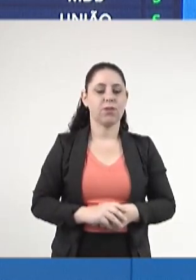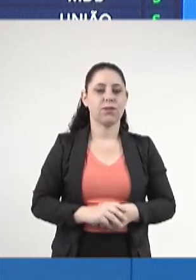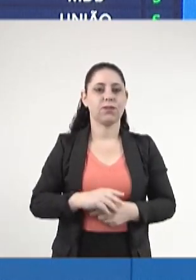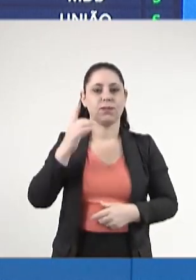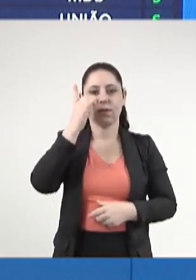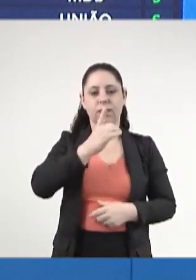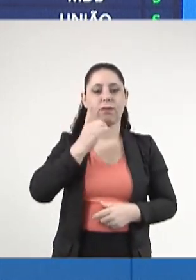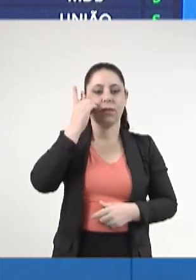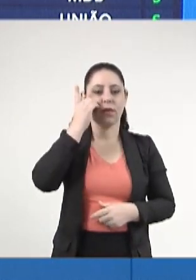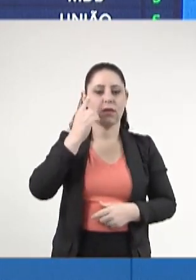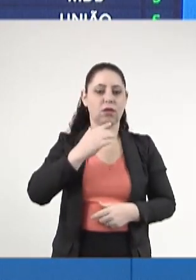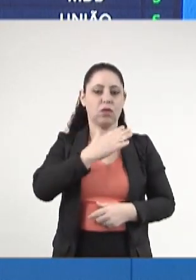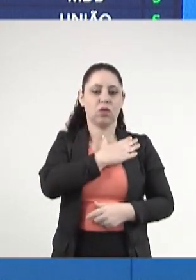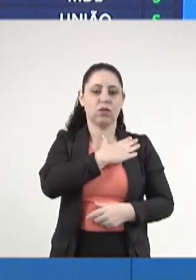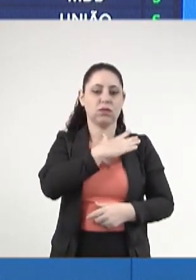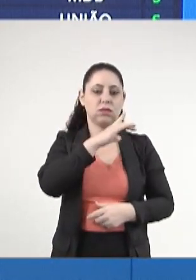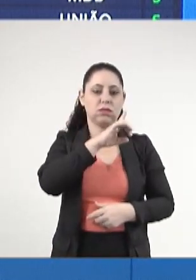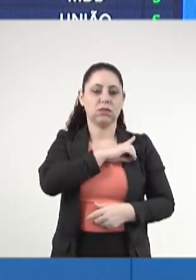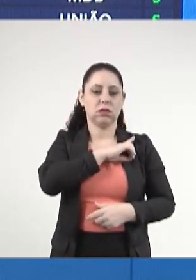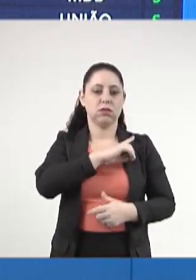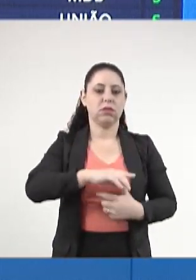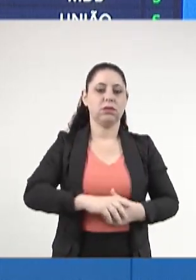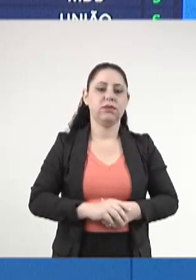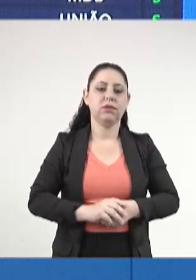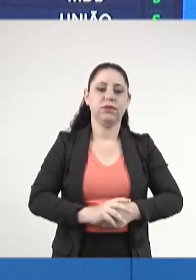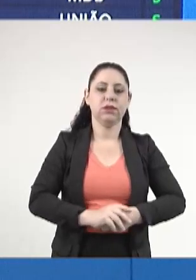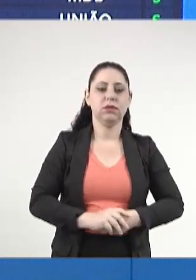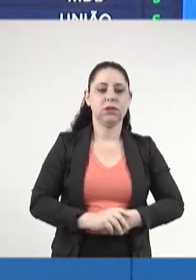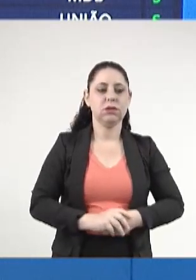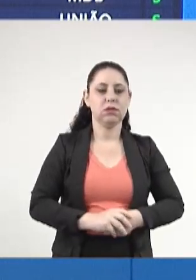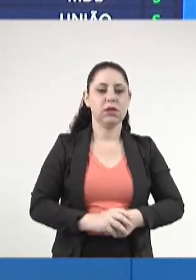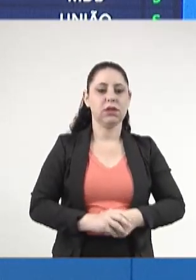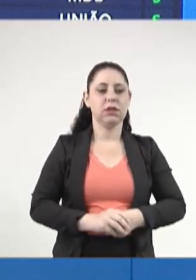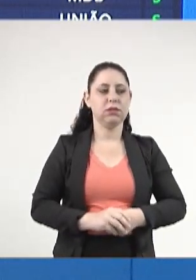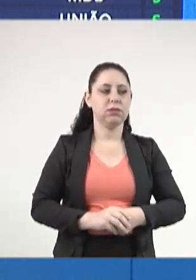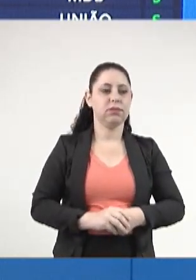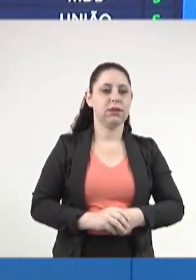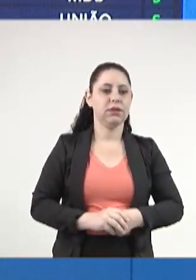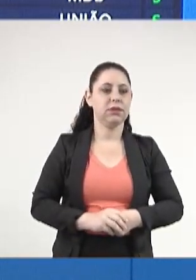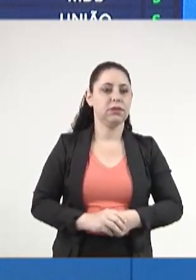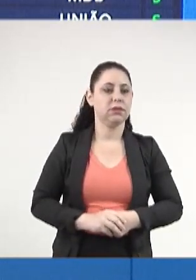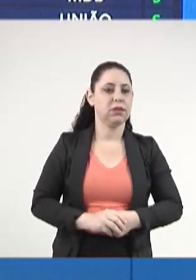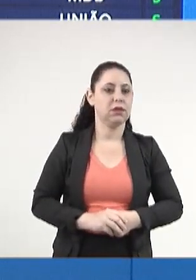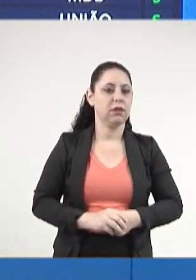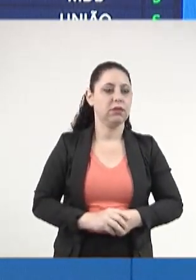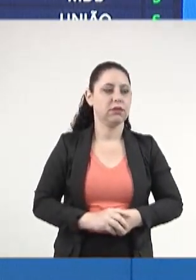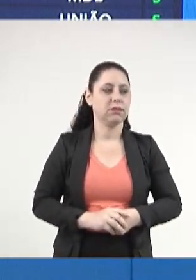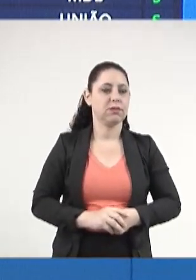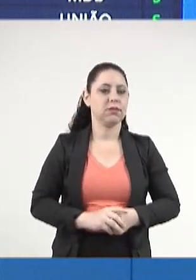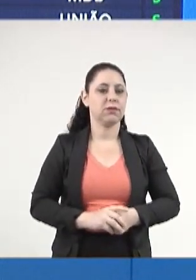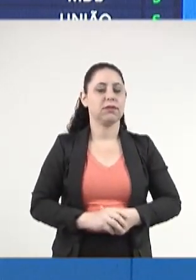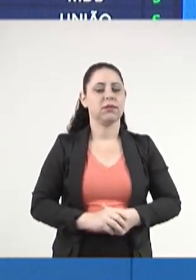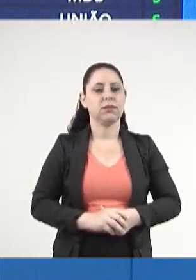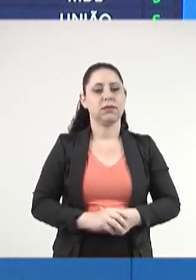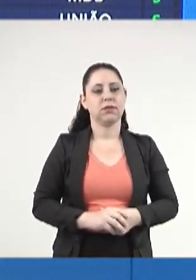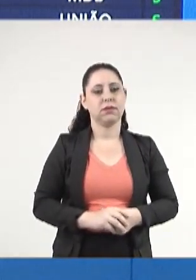Deputado Coronel Davi, para registro do voto. Por favor.